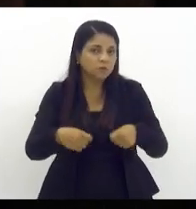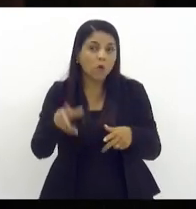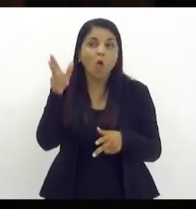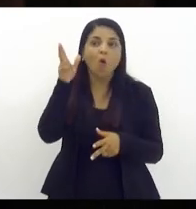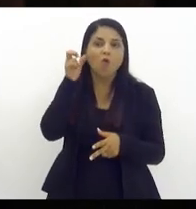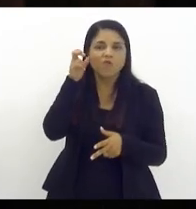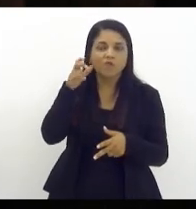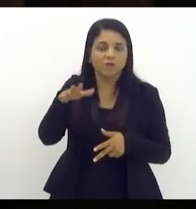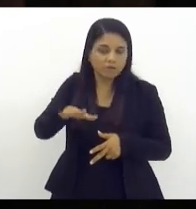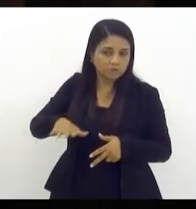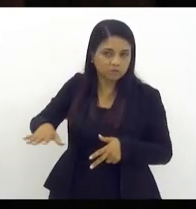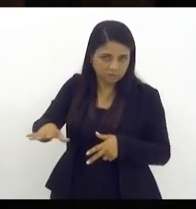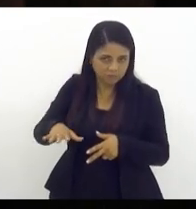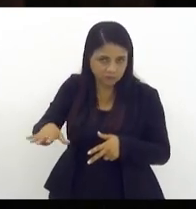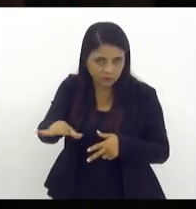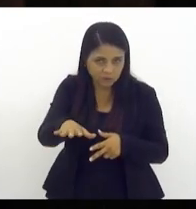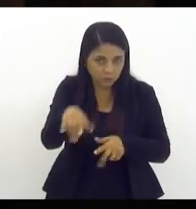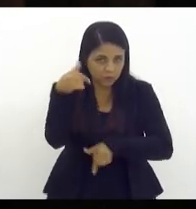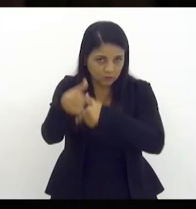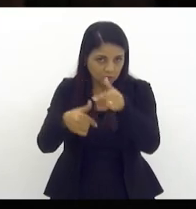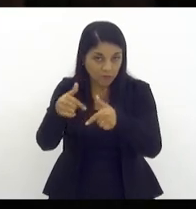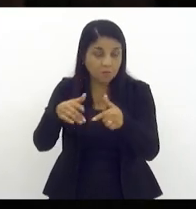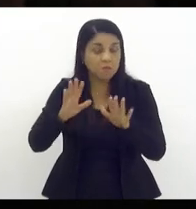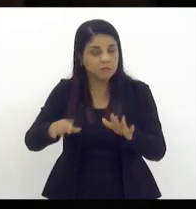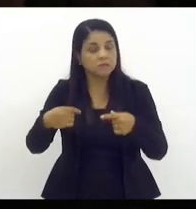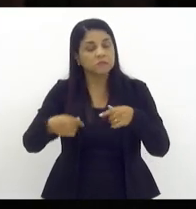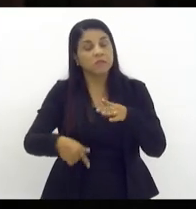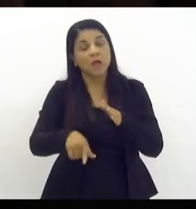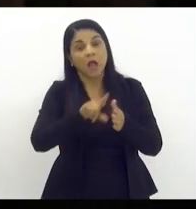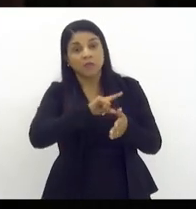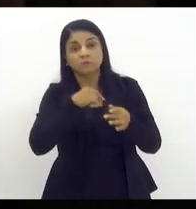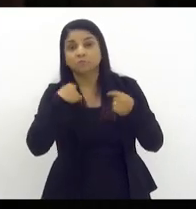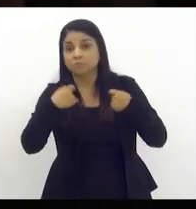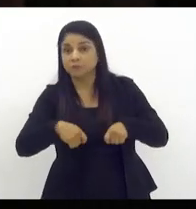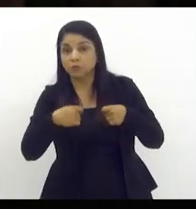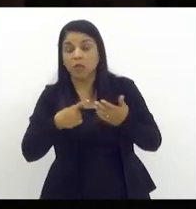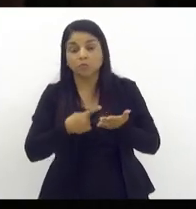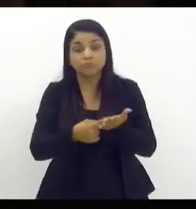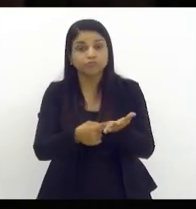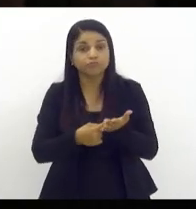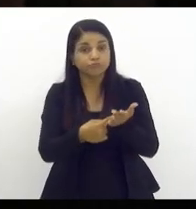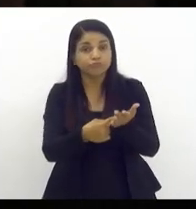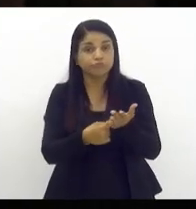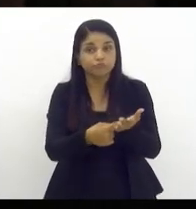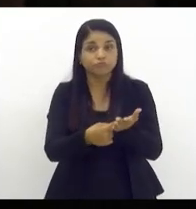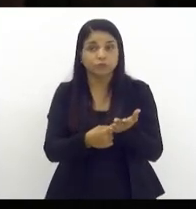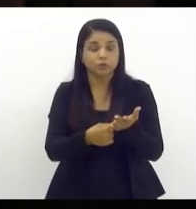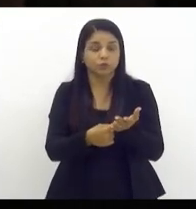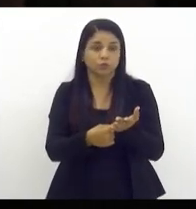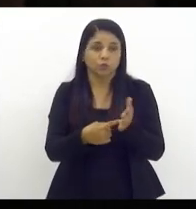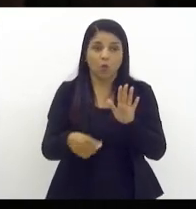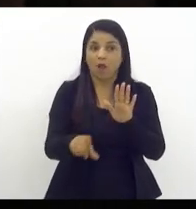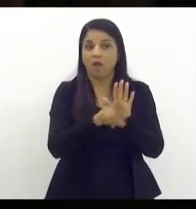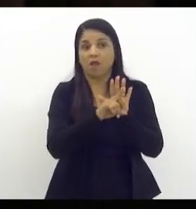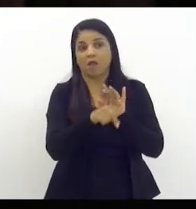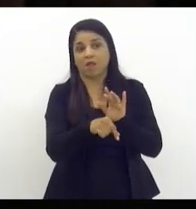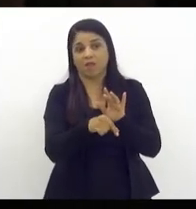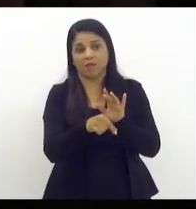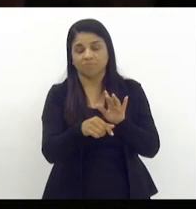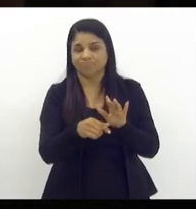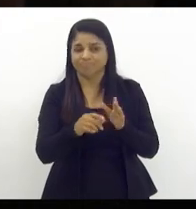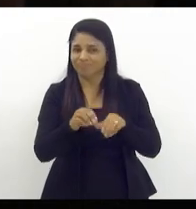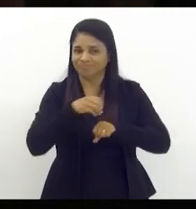isso, nós temos um compromisso com a legalidade e com a constitucionalidade. Uma indicação não pode contrariar uma lei, uma decisão do